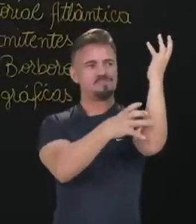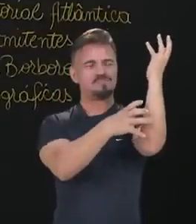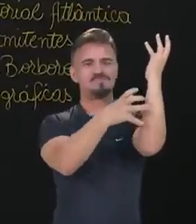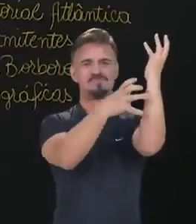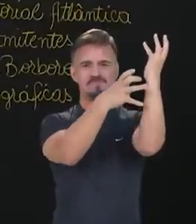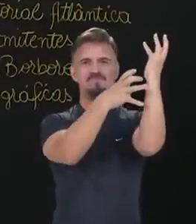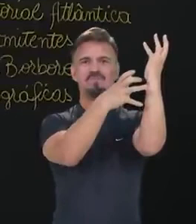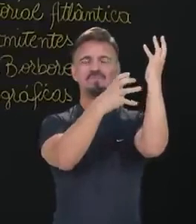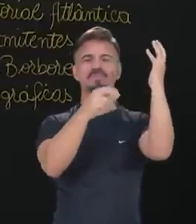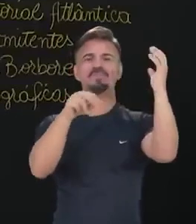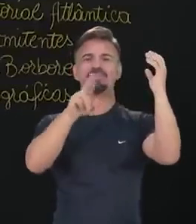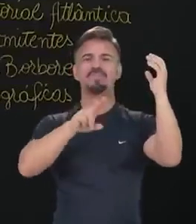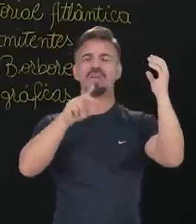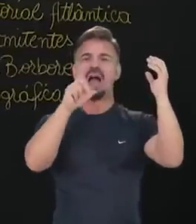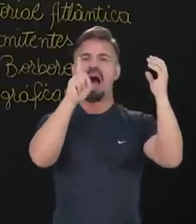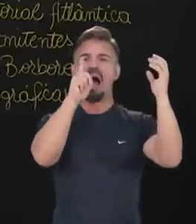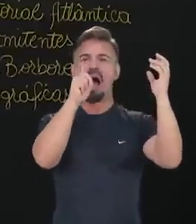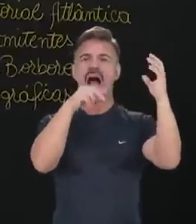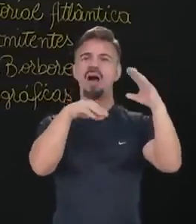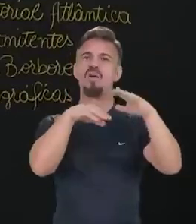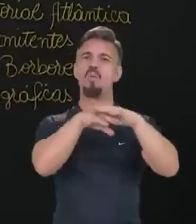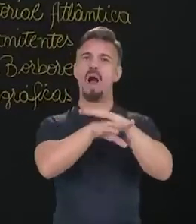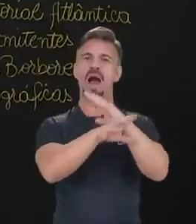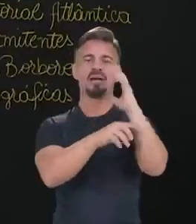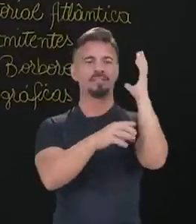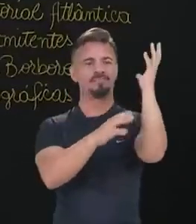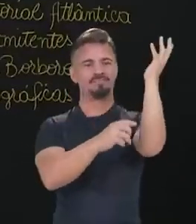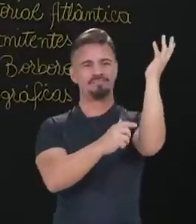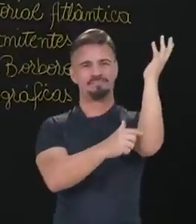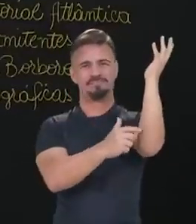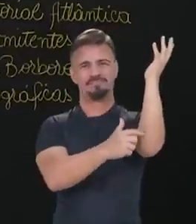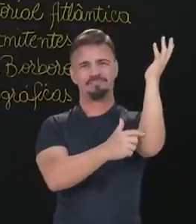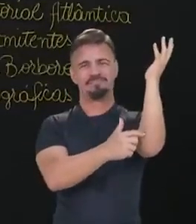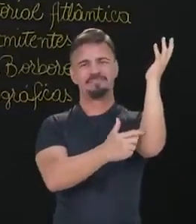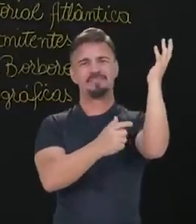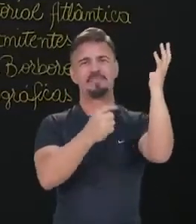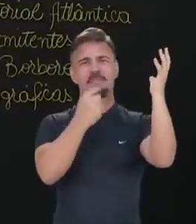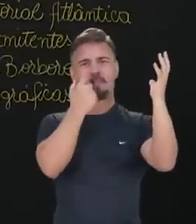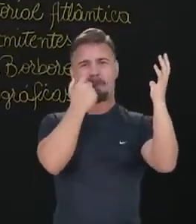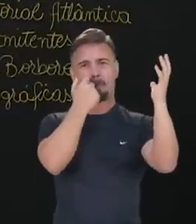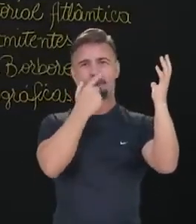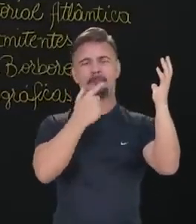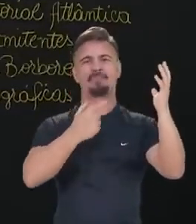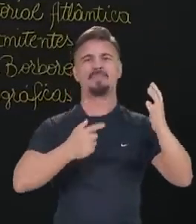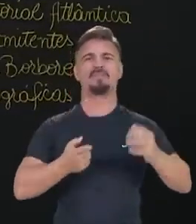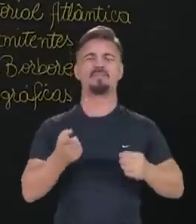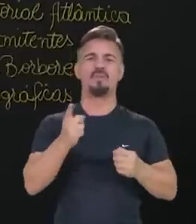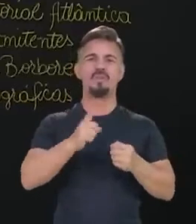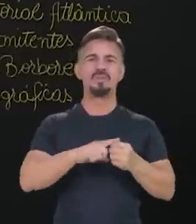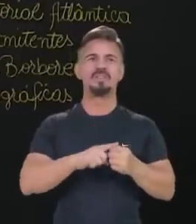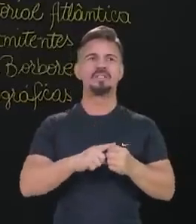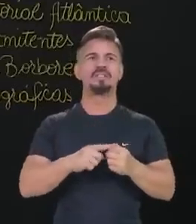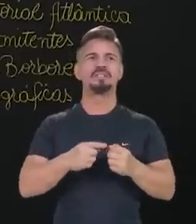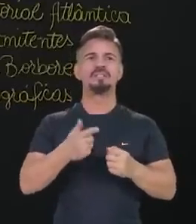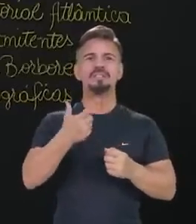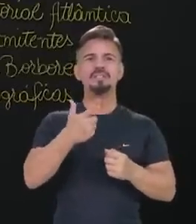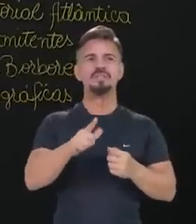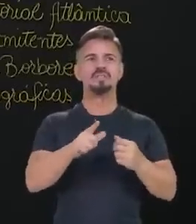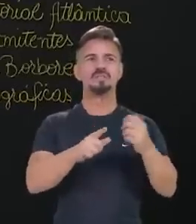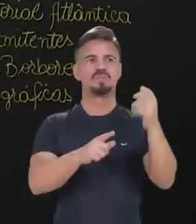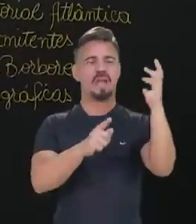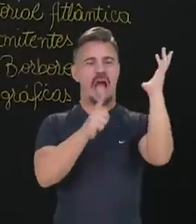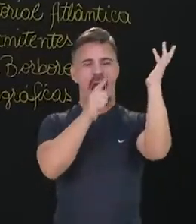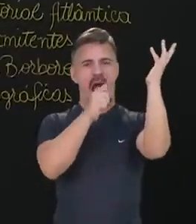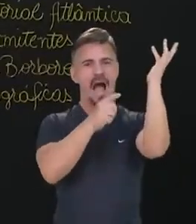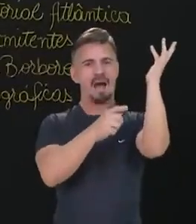utilizando essa água até voltar à época das chuvas novamente, que vai voltar a fazer essa recolha de